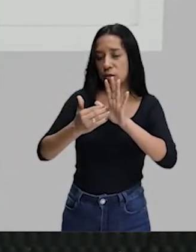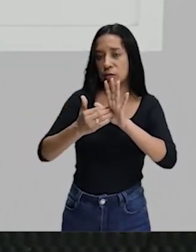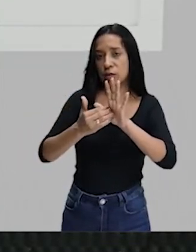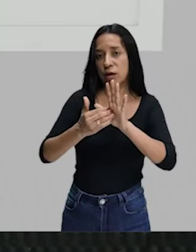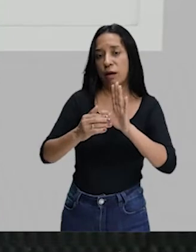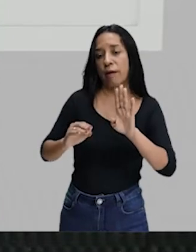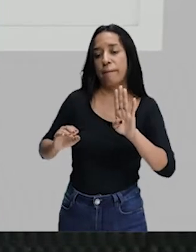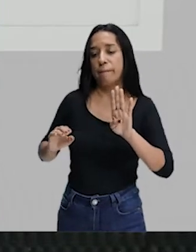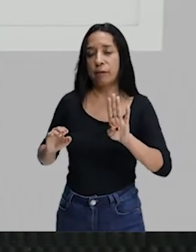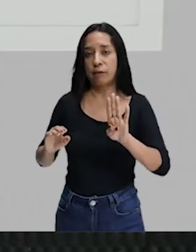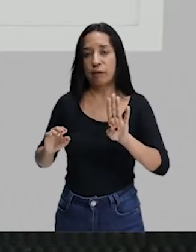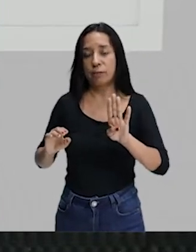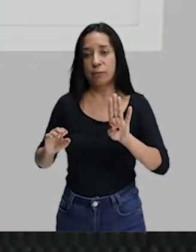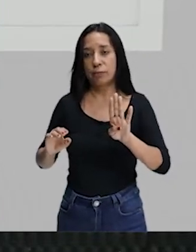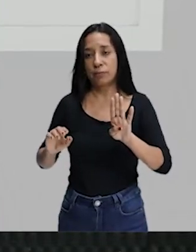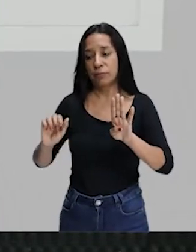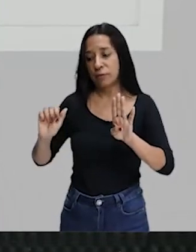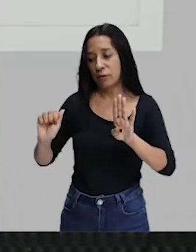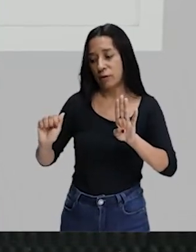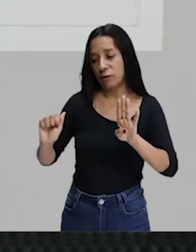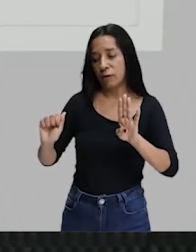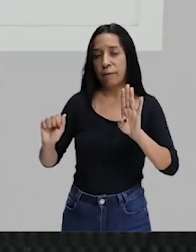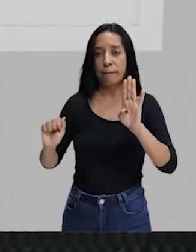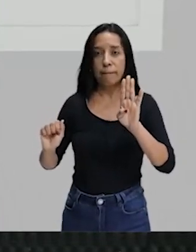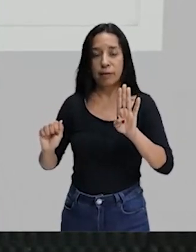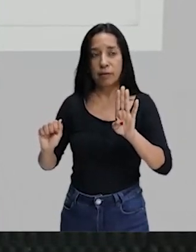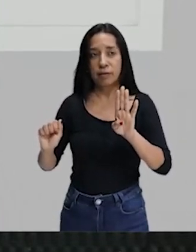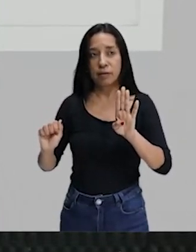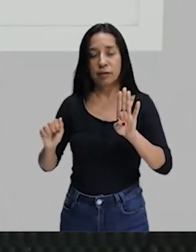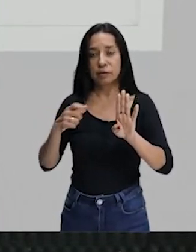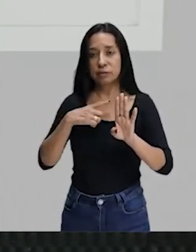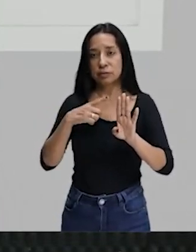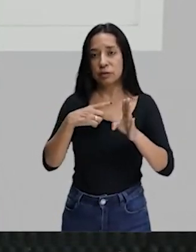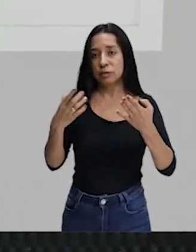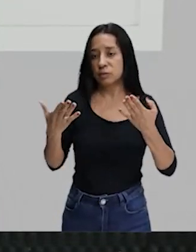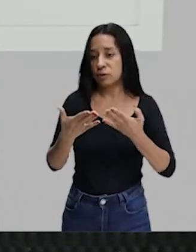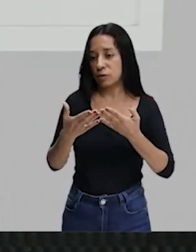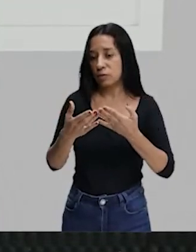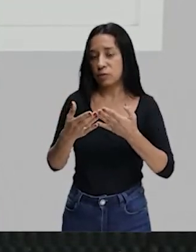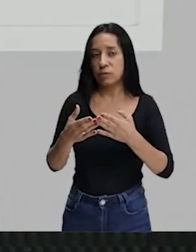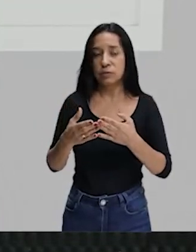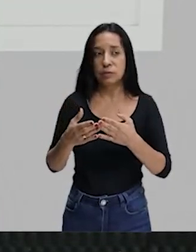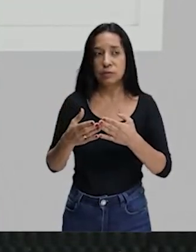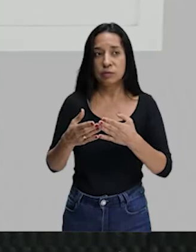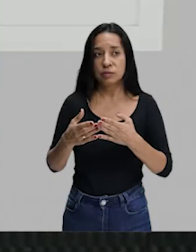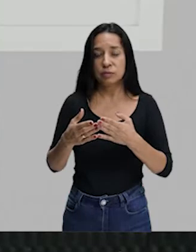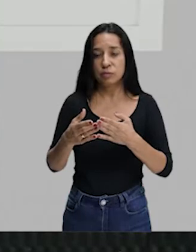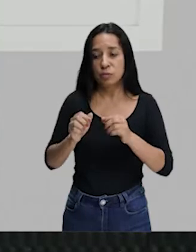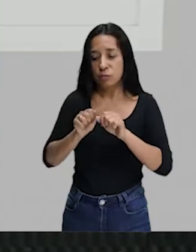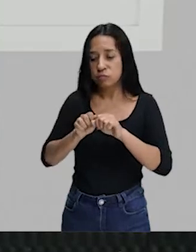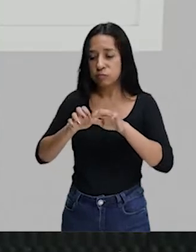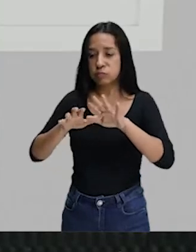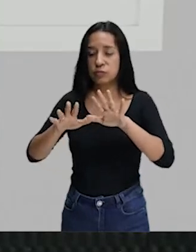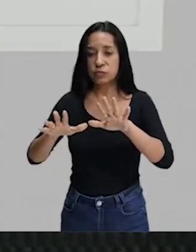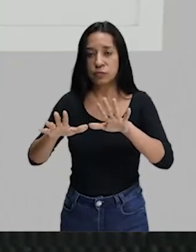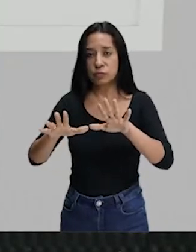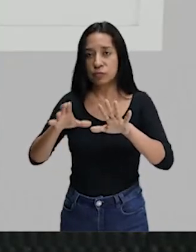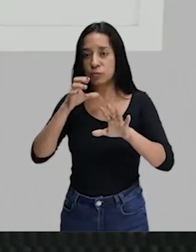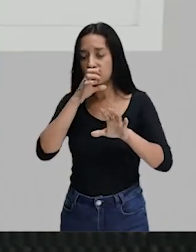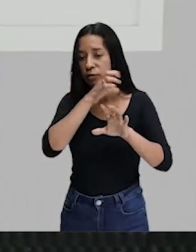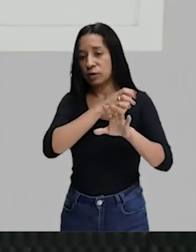na extremidade B, certo? Então nós temos aí um fluxo de calor